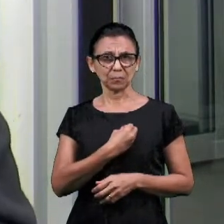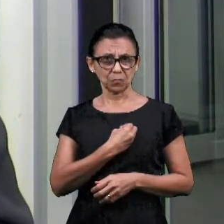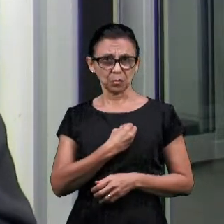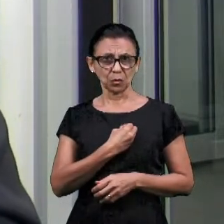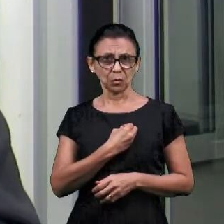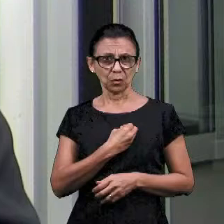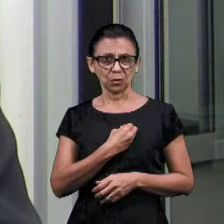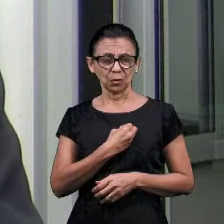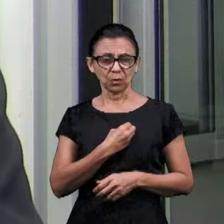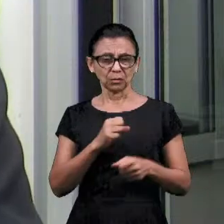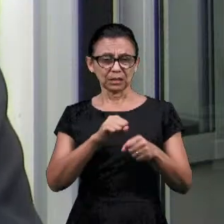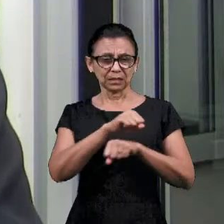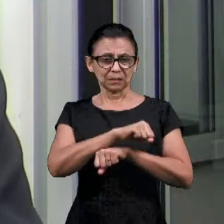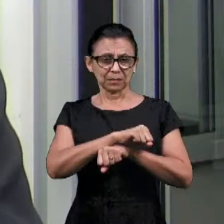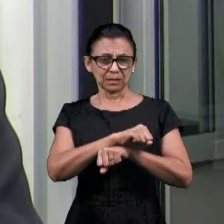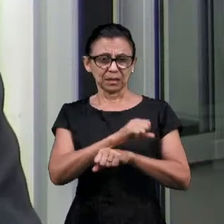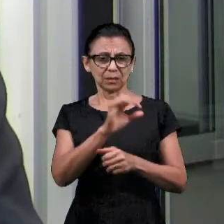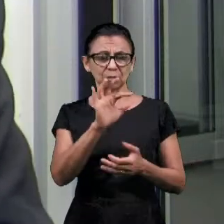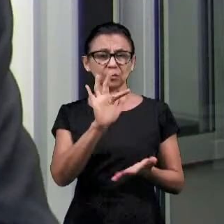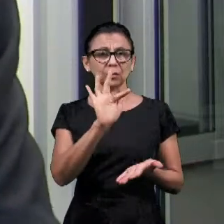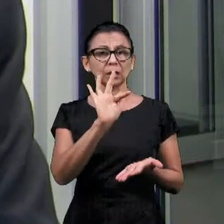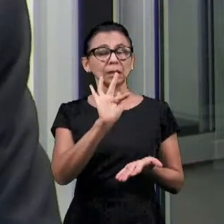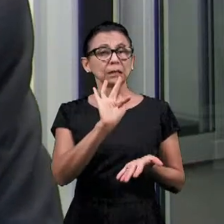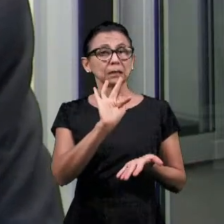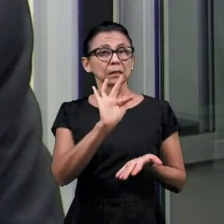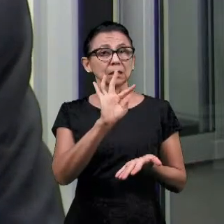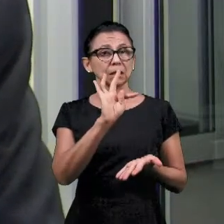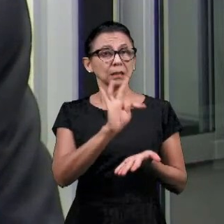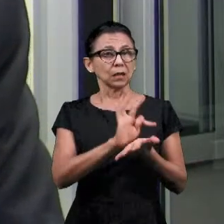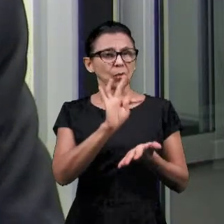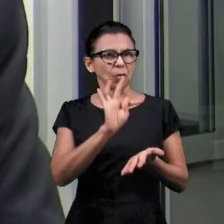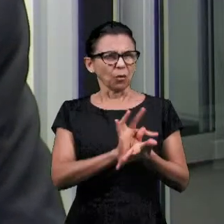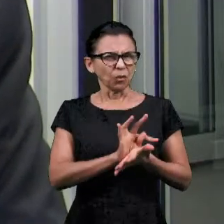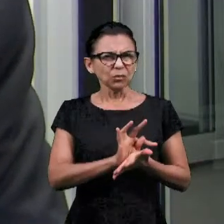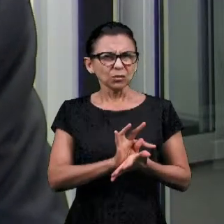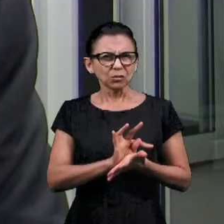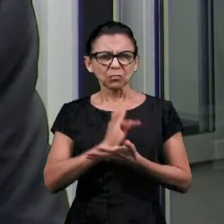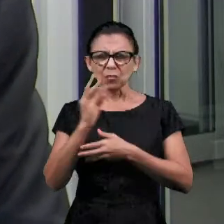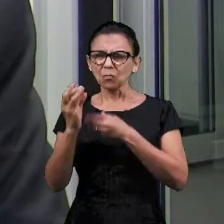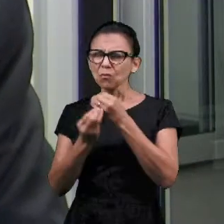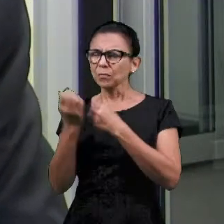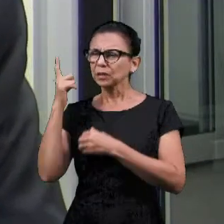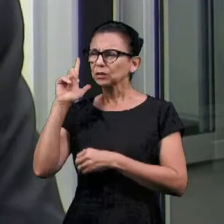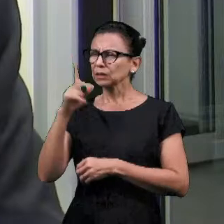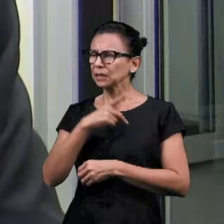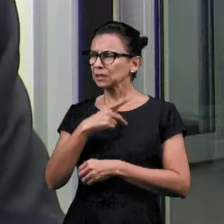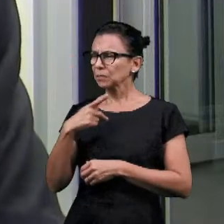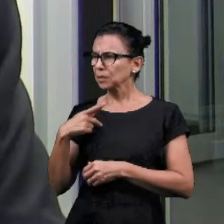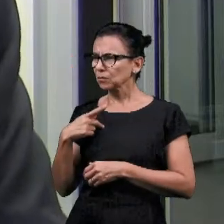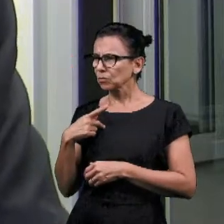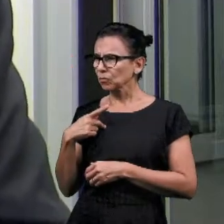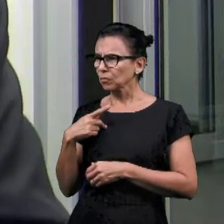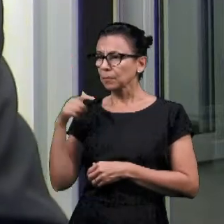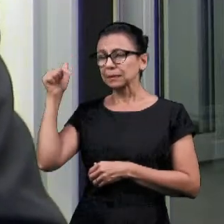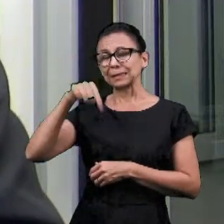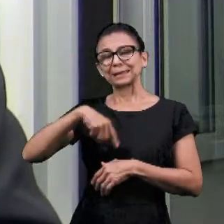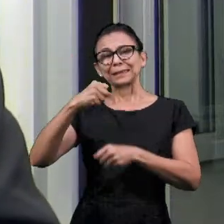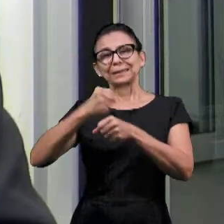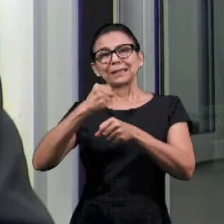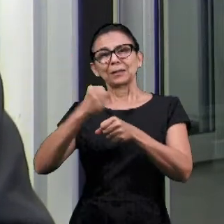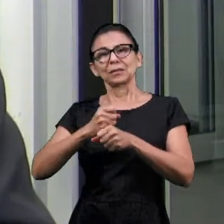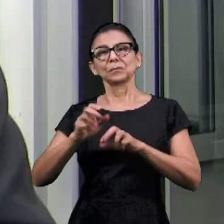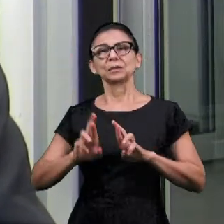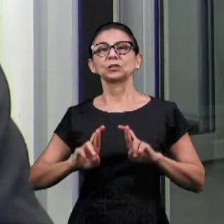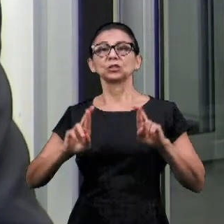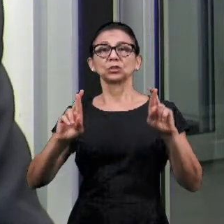tempo de duração de 4 anos. Mas nesta obra, nós passamos 10, 15, 20 anos